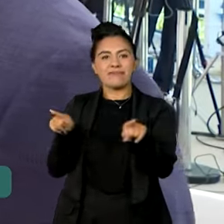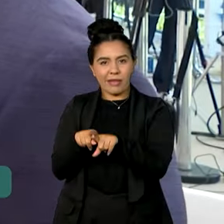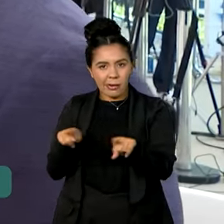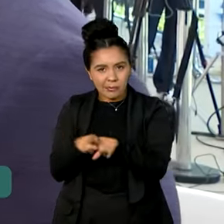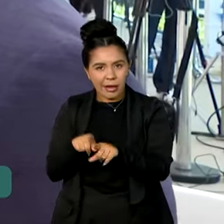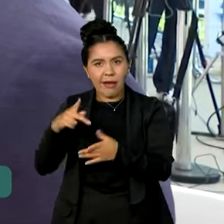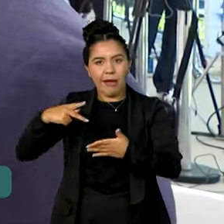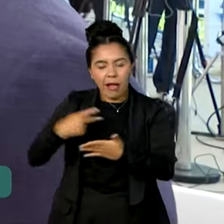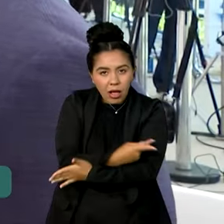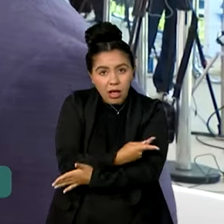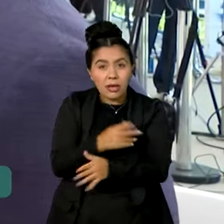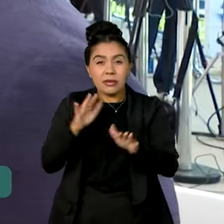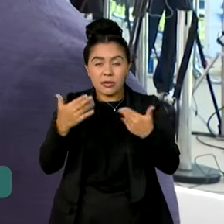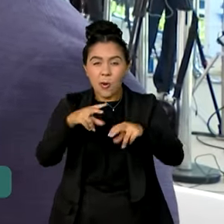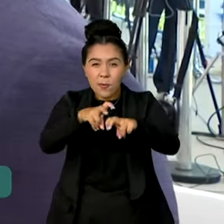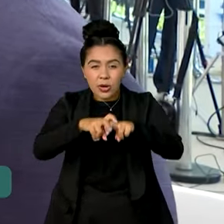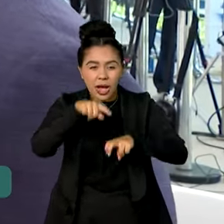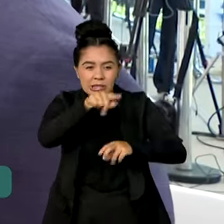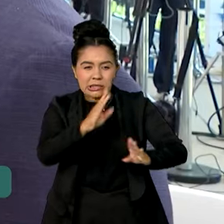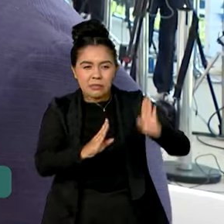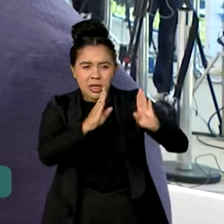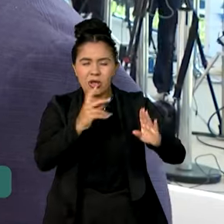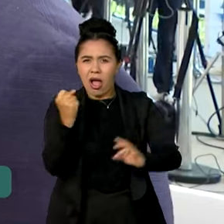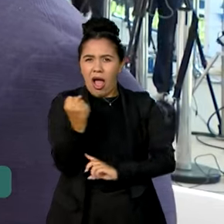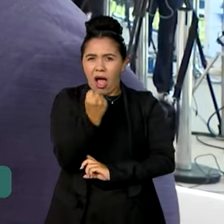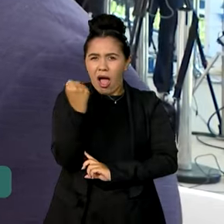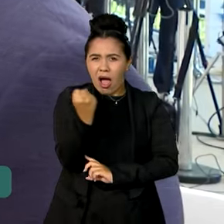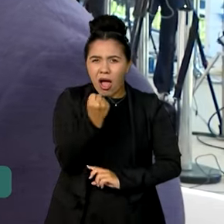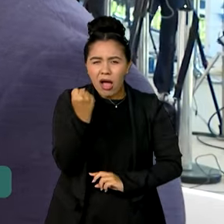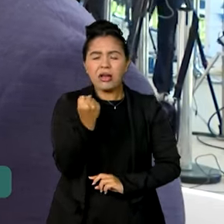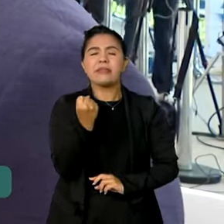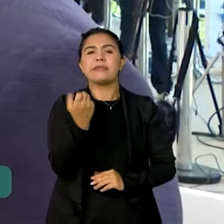nesses momentos de crise aguda, essas